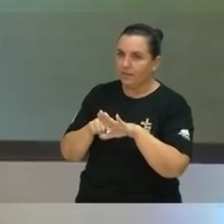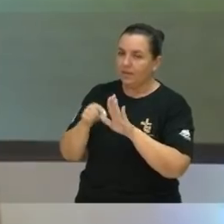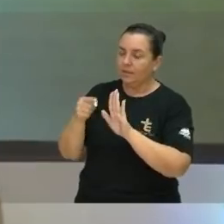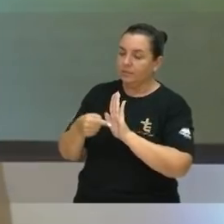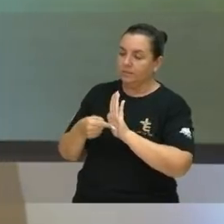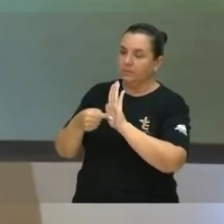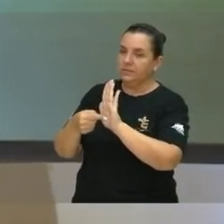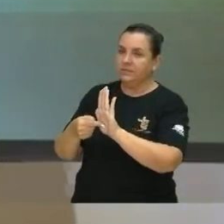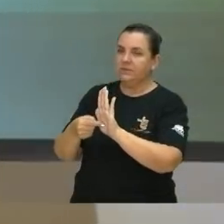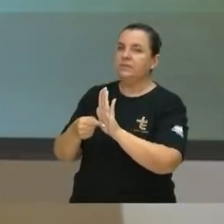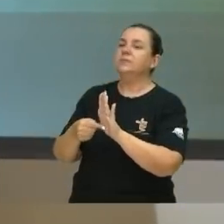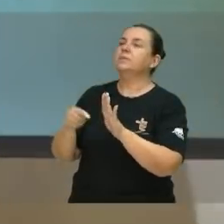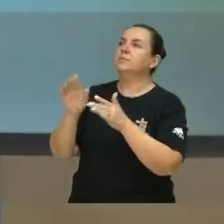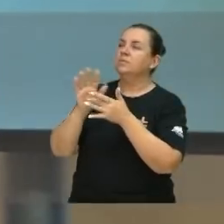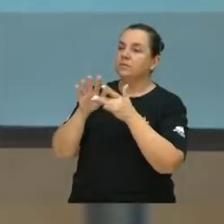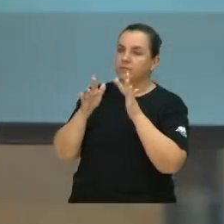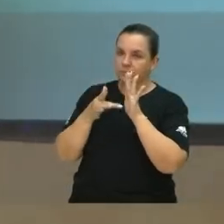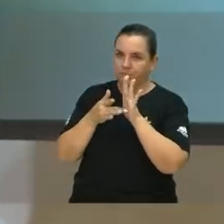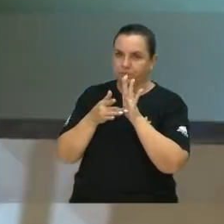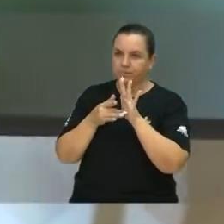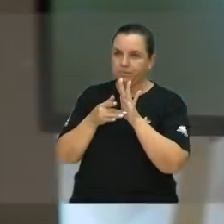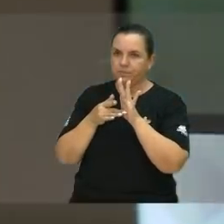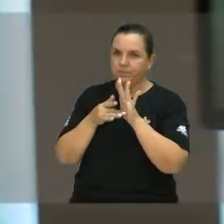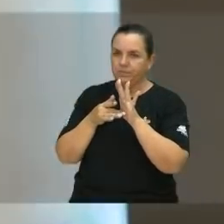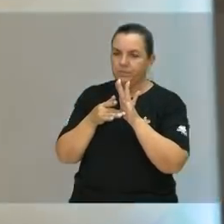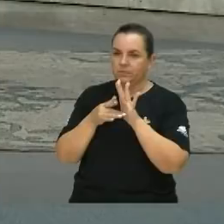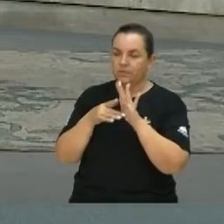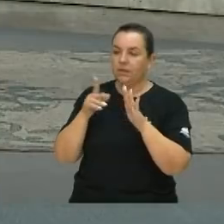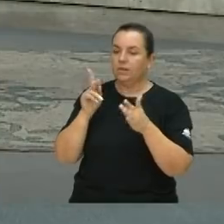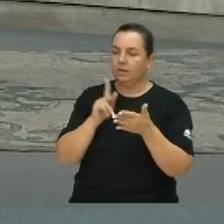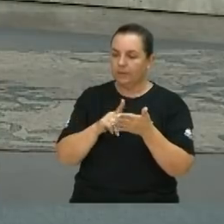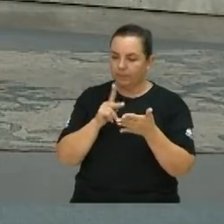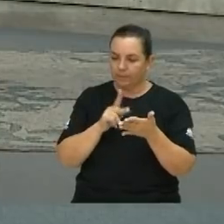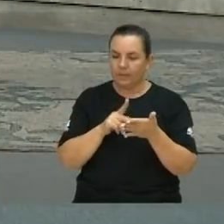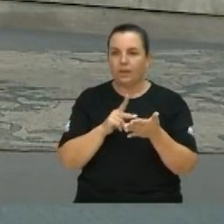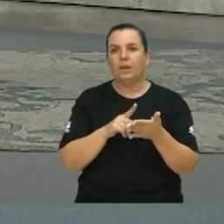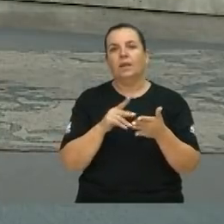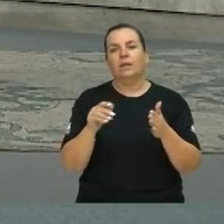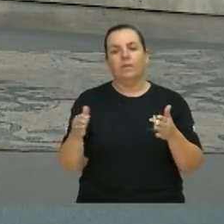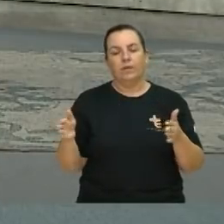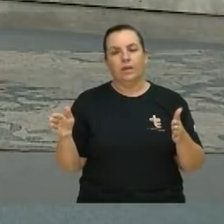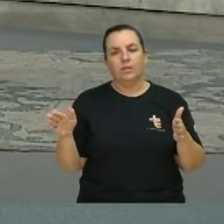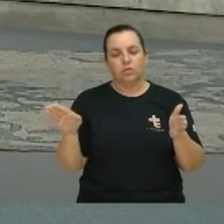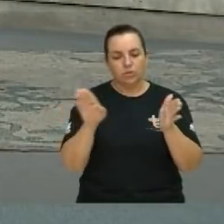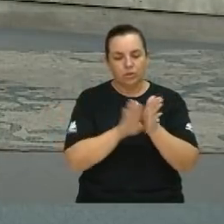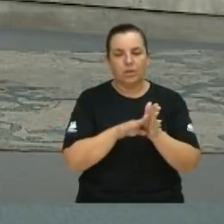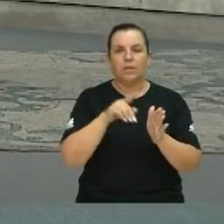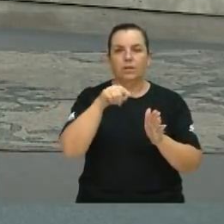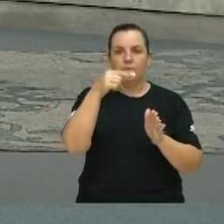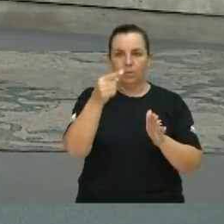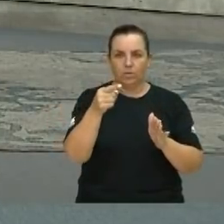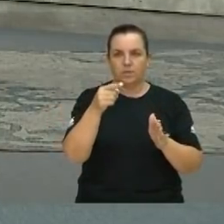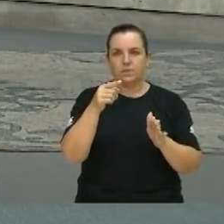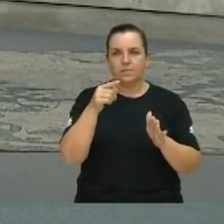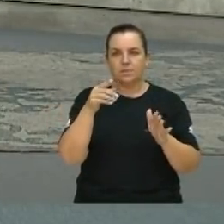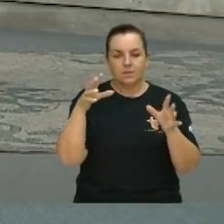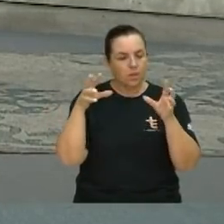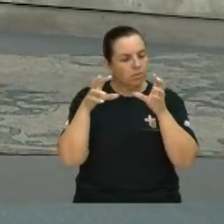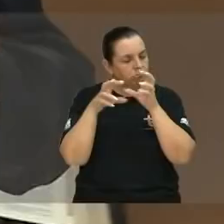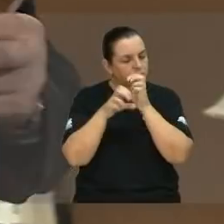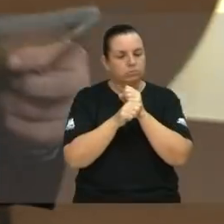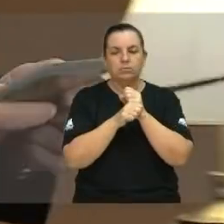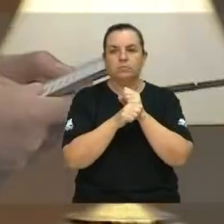promessa vivida de uma realidade que vai chegar depois a sua plenitude e